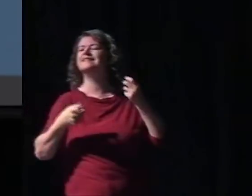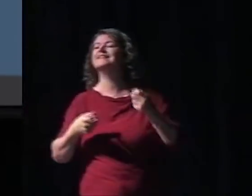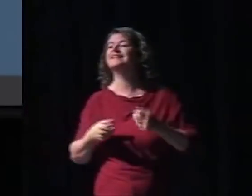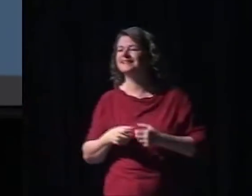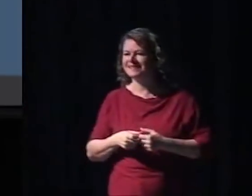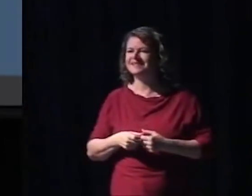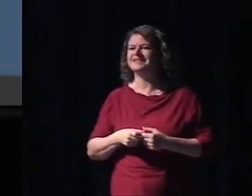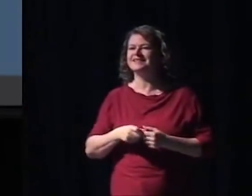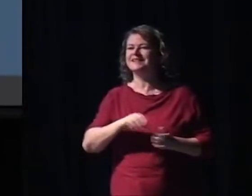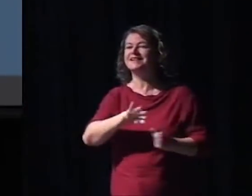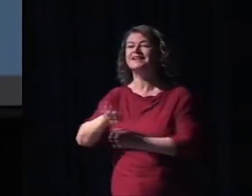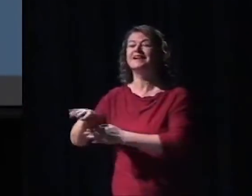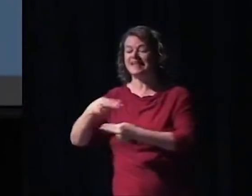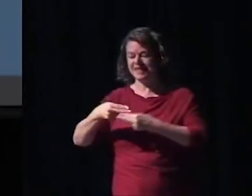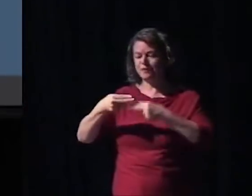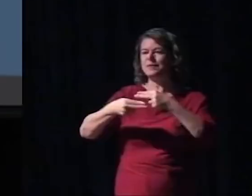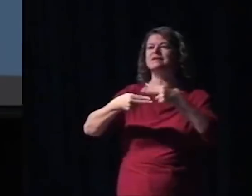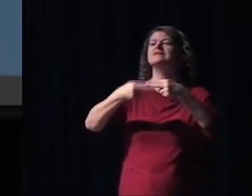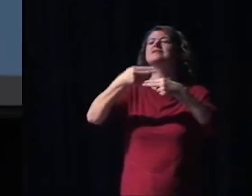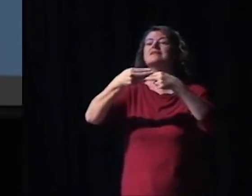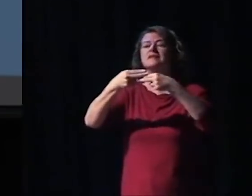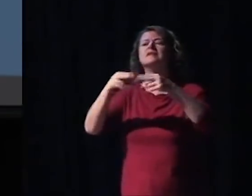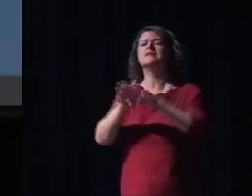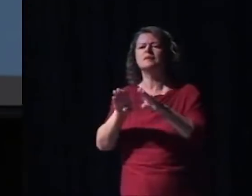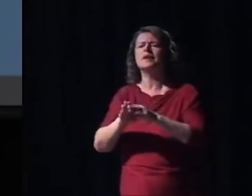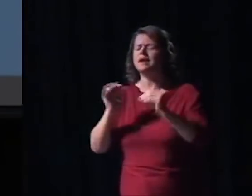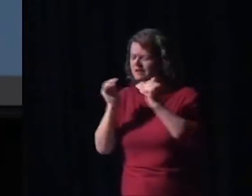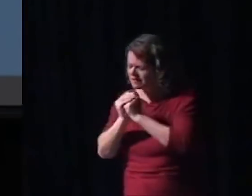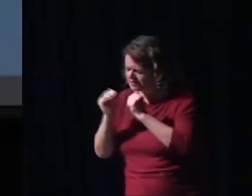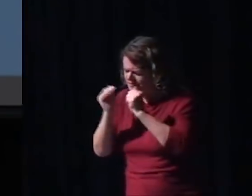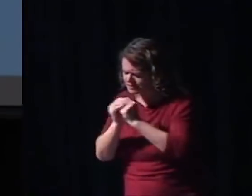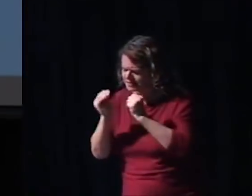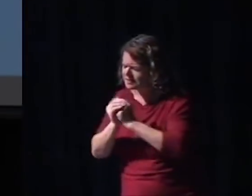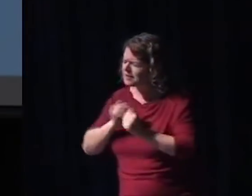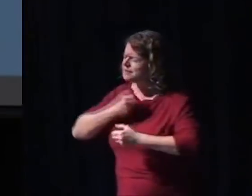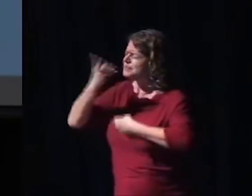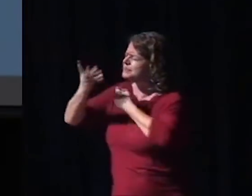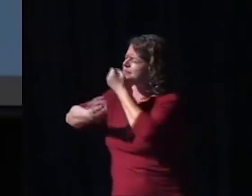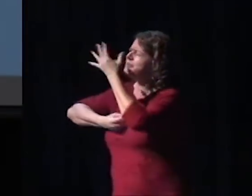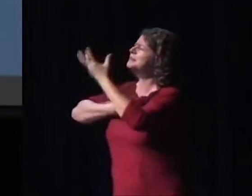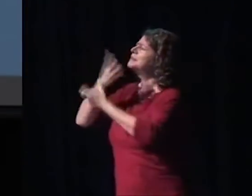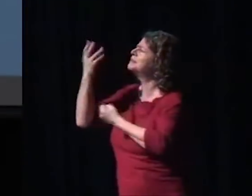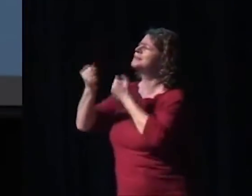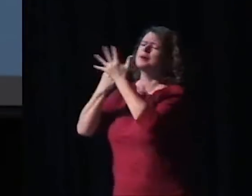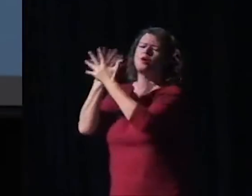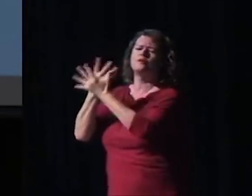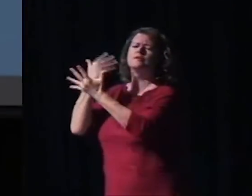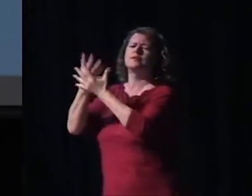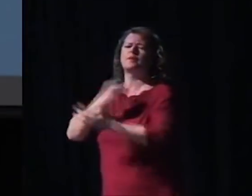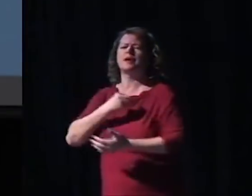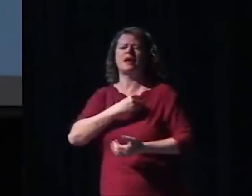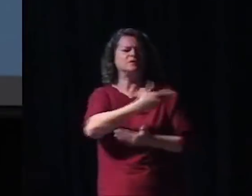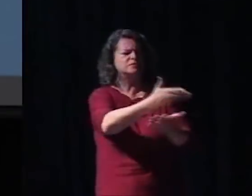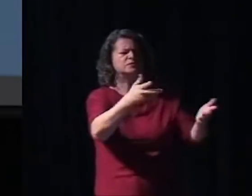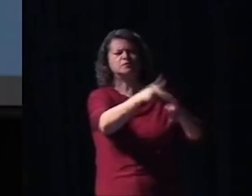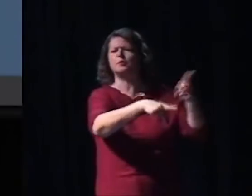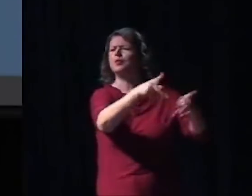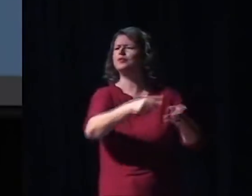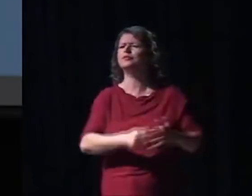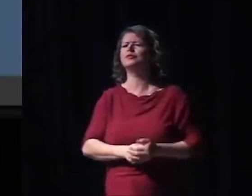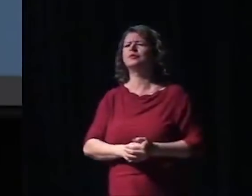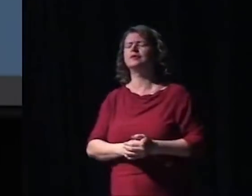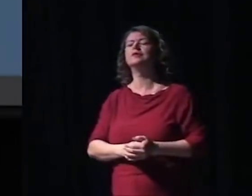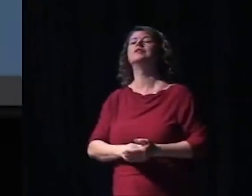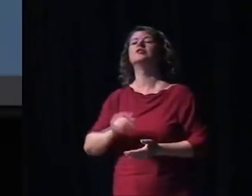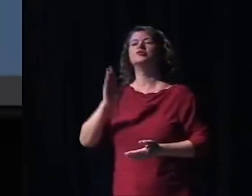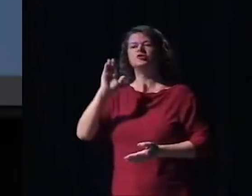Neemias confessa os pecados. No capítulo 9, no capítulo 10, os muros se levantam. Esdras confessa pecado no capítulo